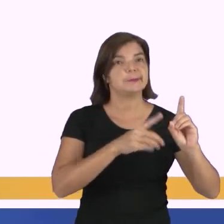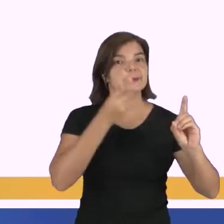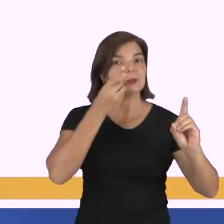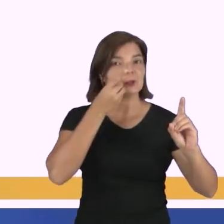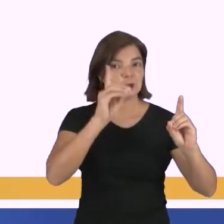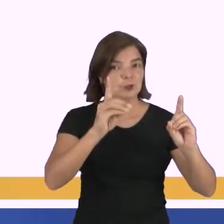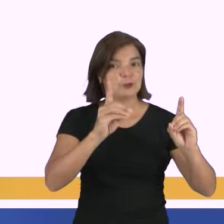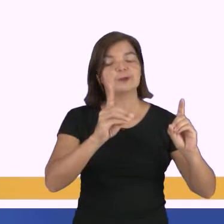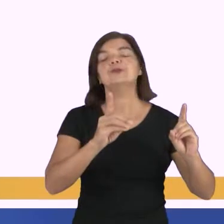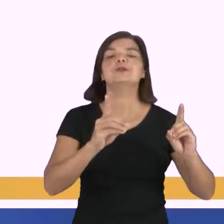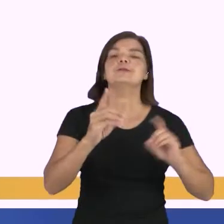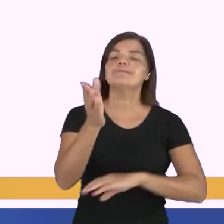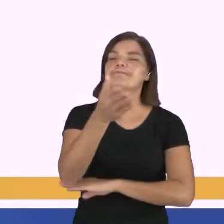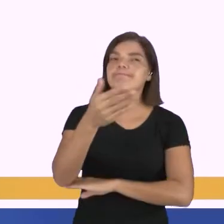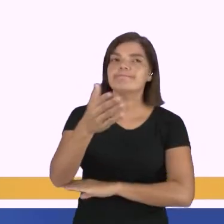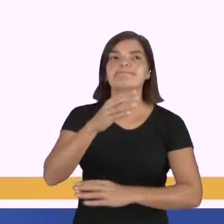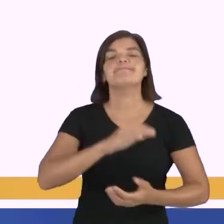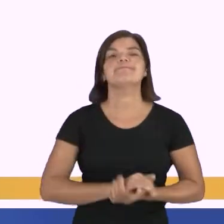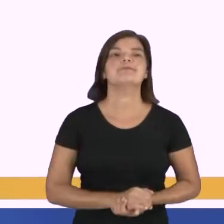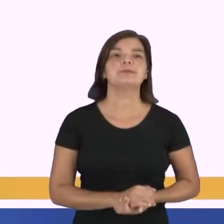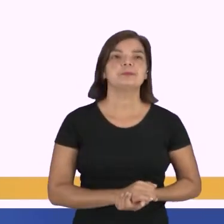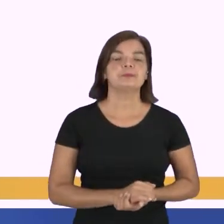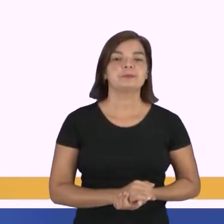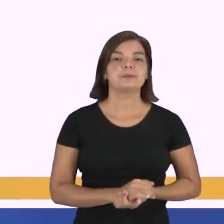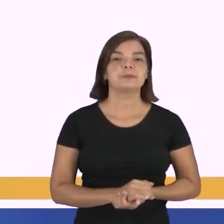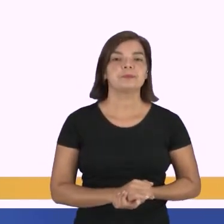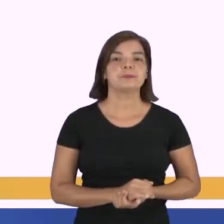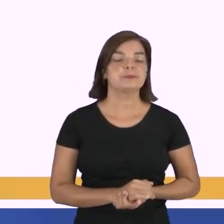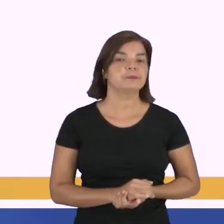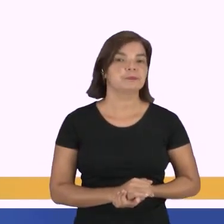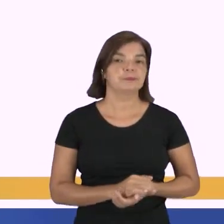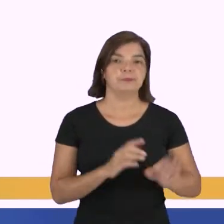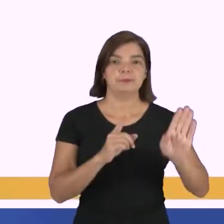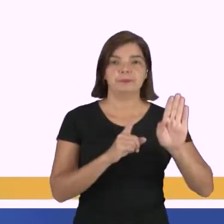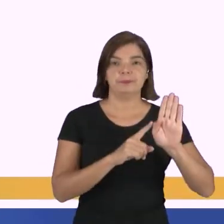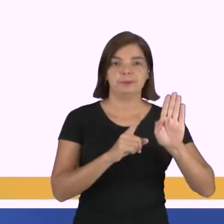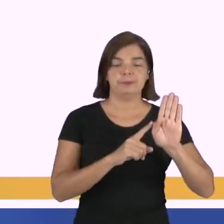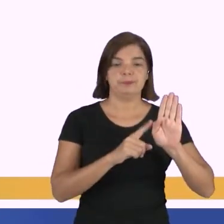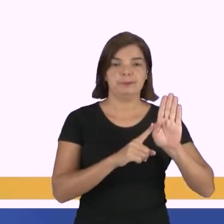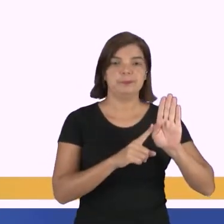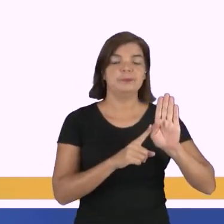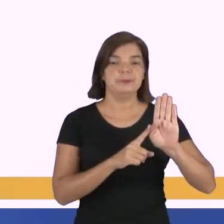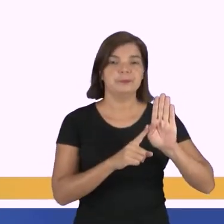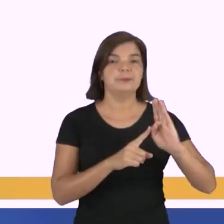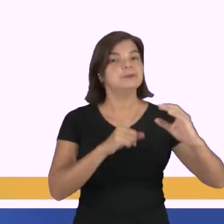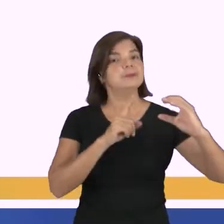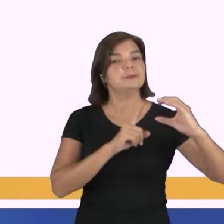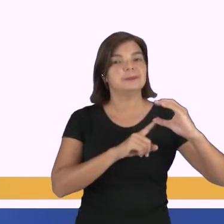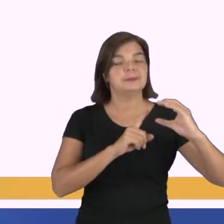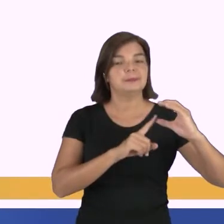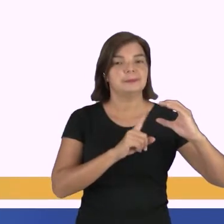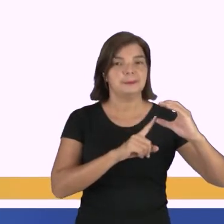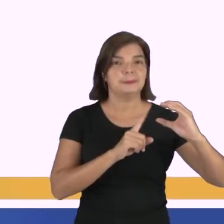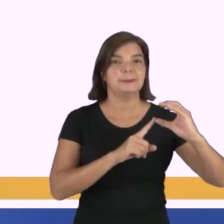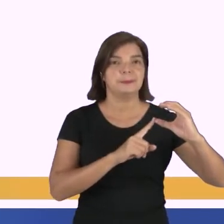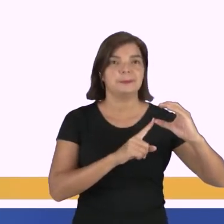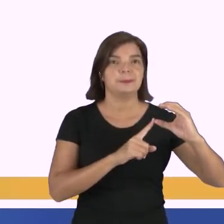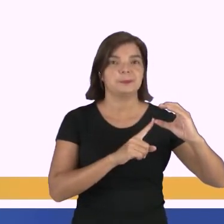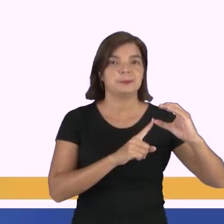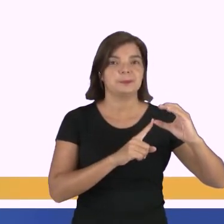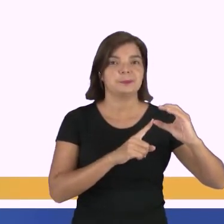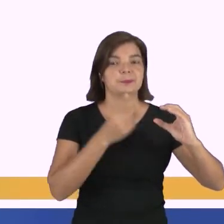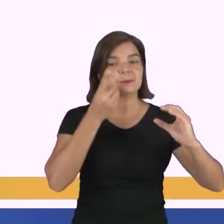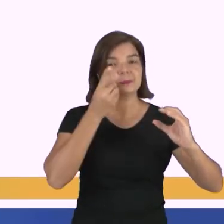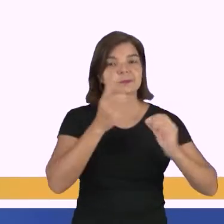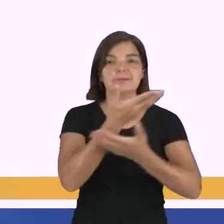letra A, o Valentine's Day é conhecido como Dia dos Namorados. Letra B, Halloween, é o Halloween, o Dia das Bruxas. Thanksgiving, Dia